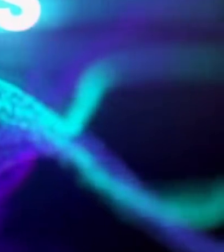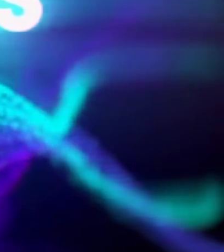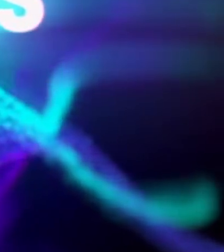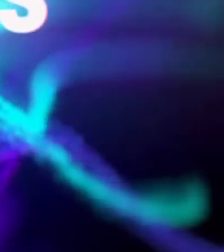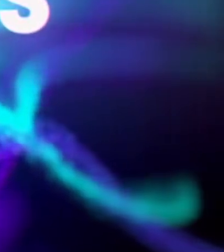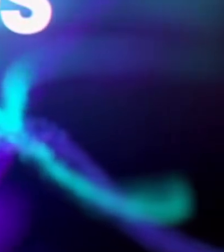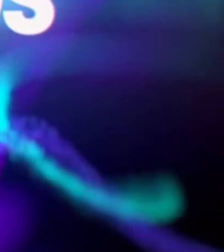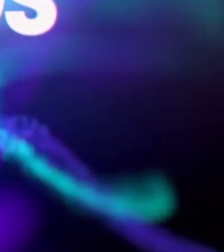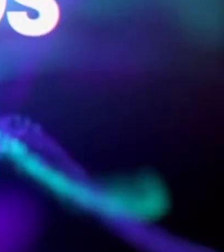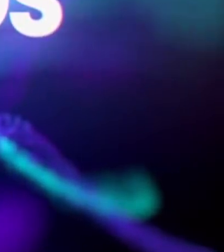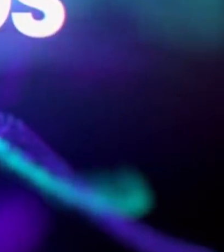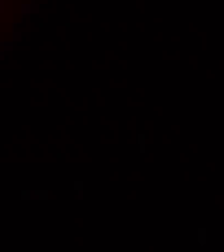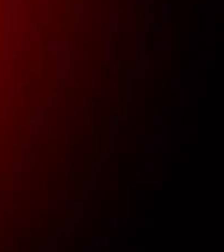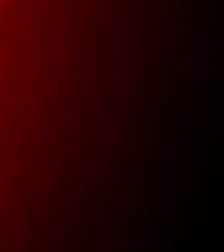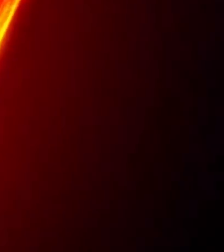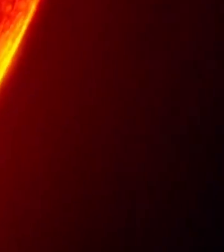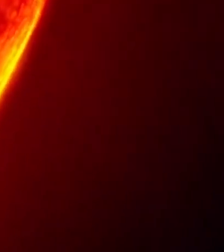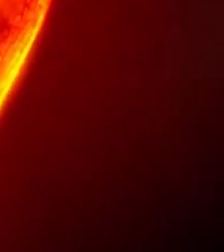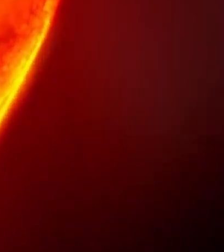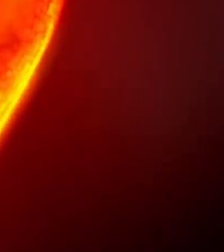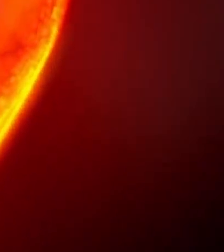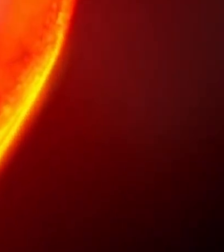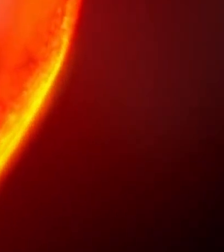Compartilhe com os amigos.